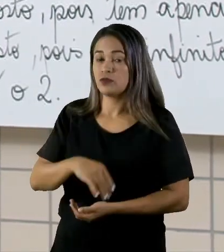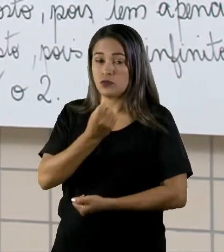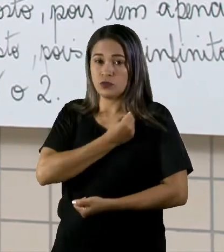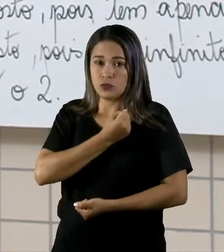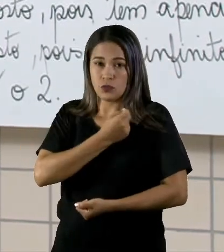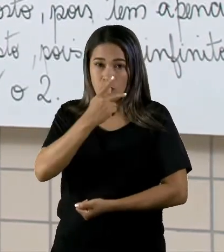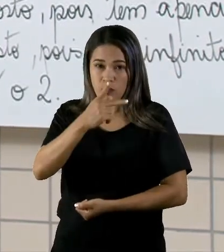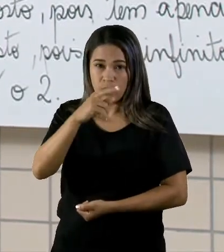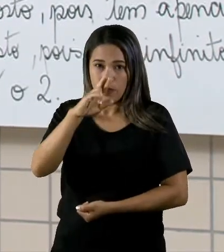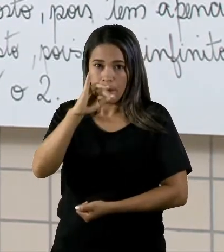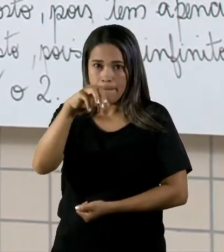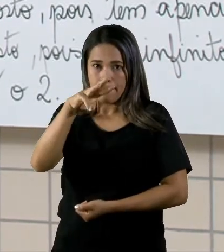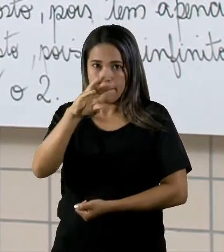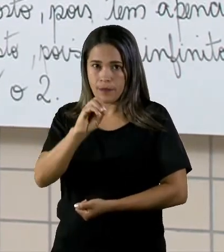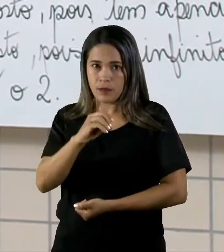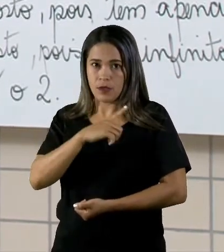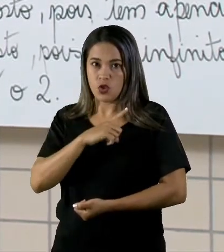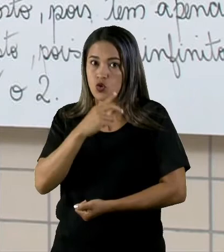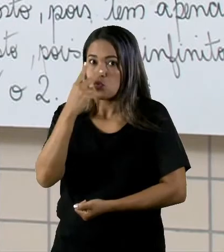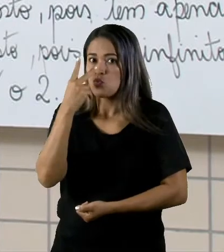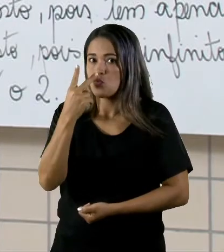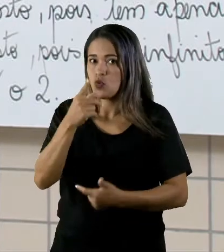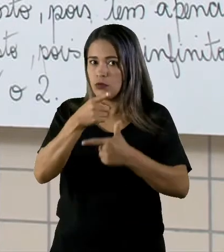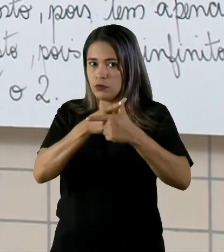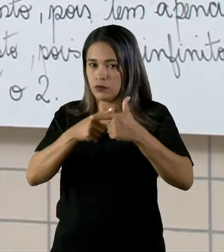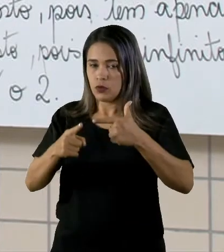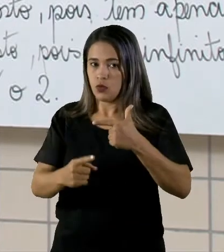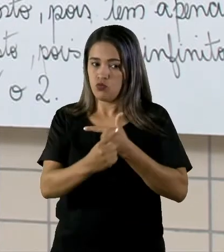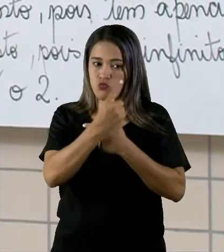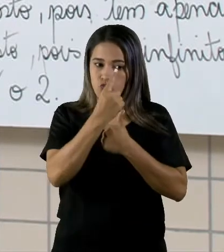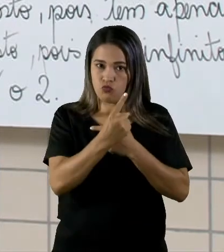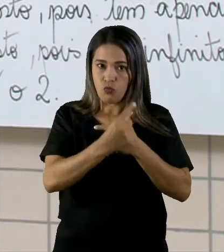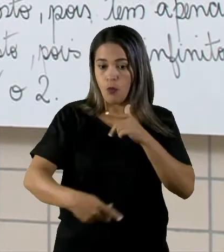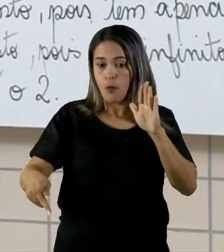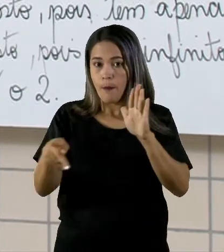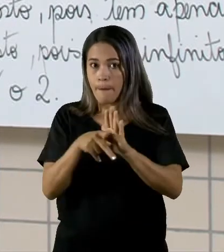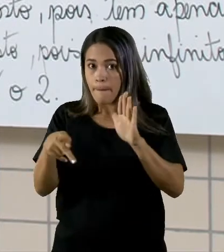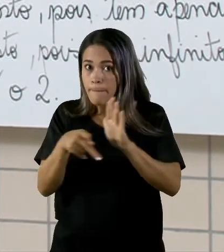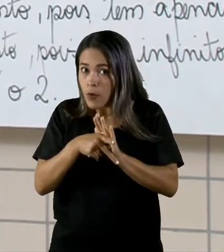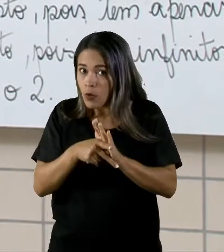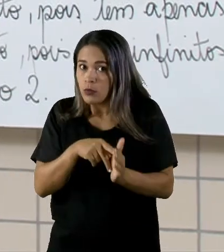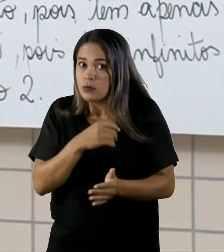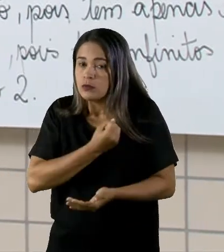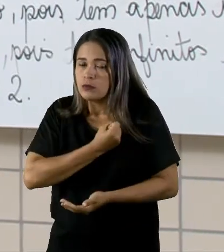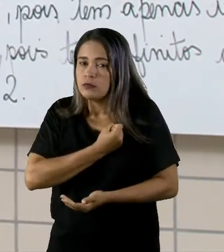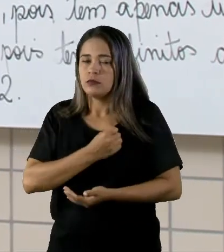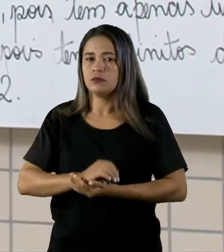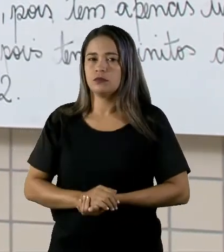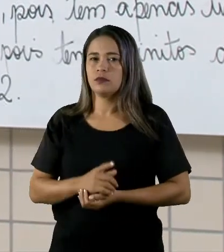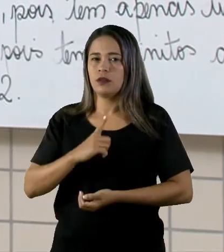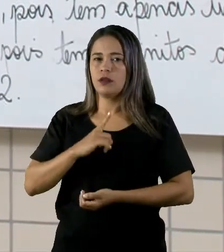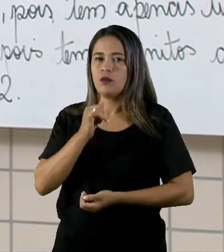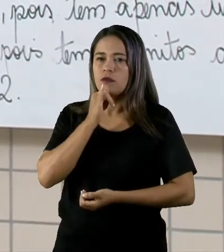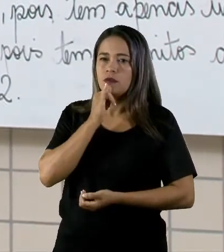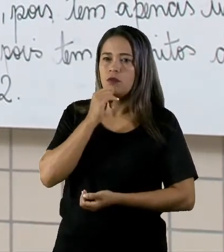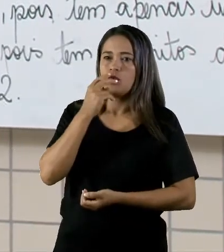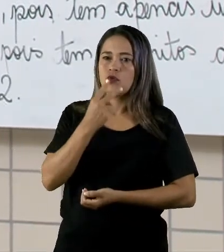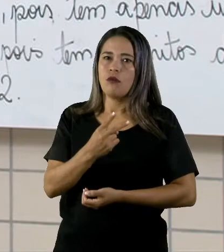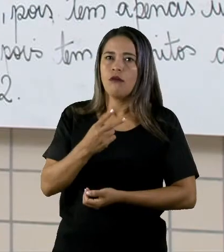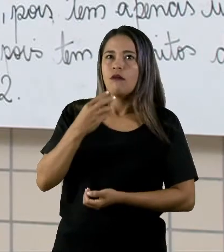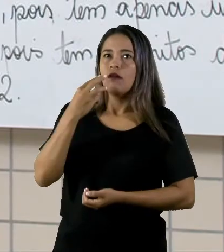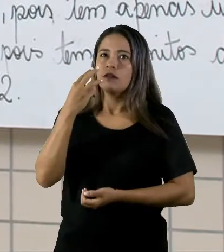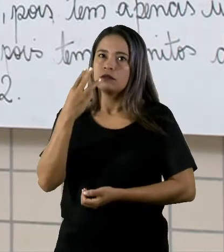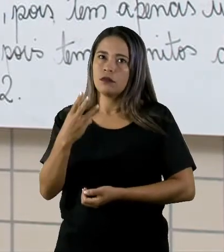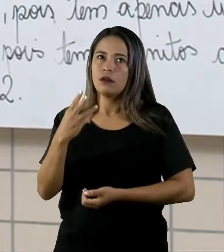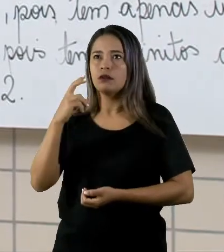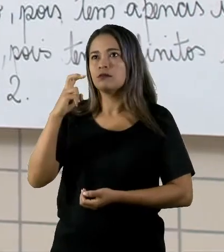tem somente 2 divisores, o 1 e o próprio número. Nós temos exemplo aqui do 2, do 3, do